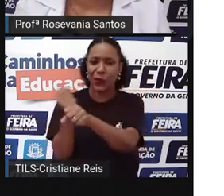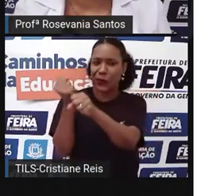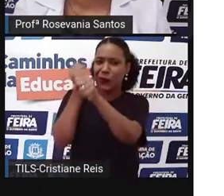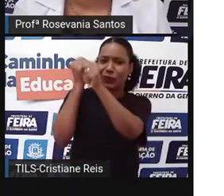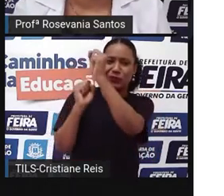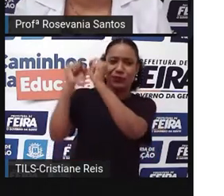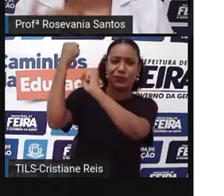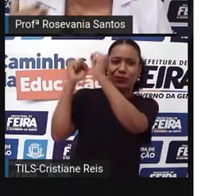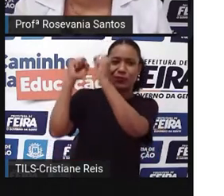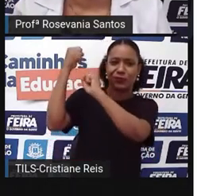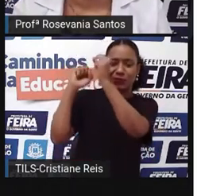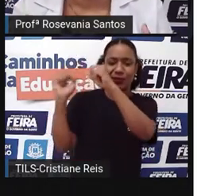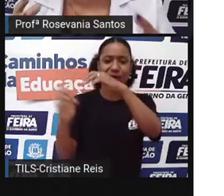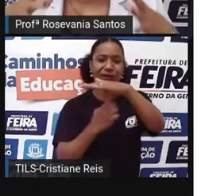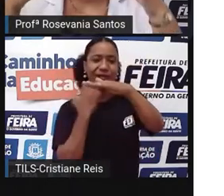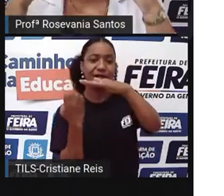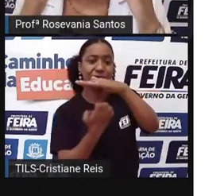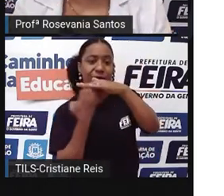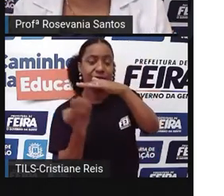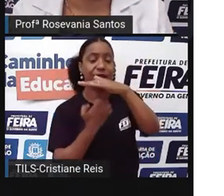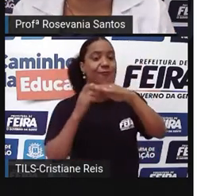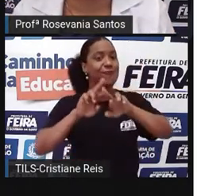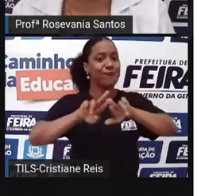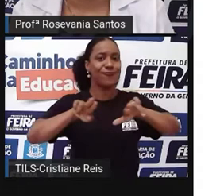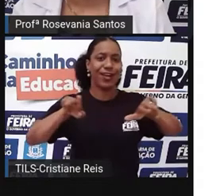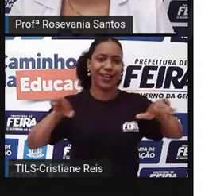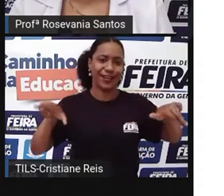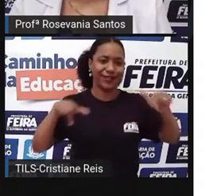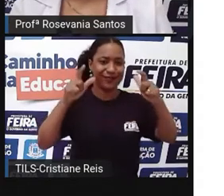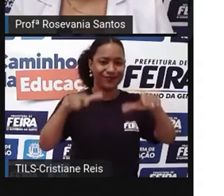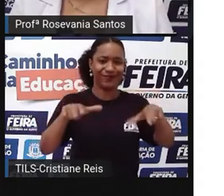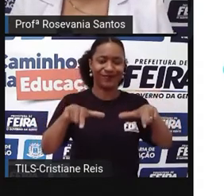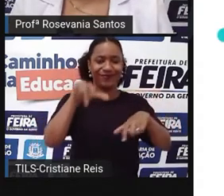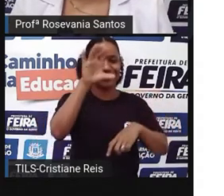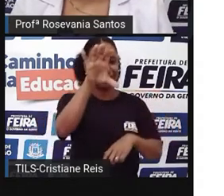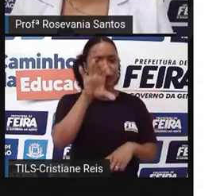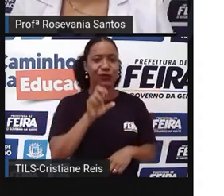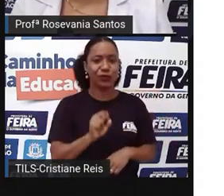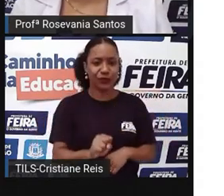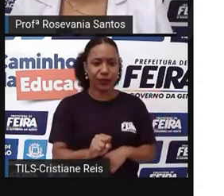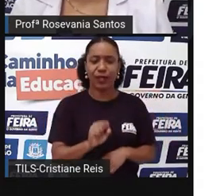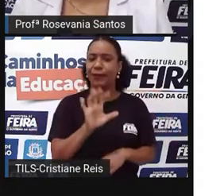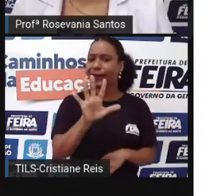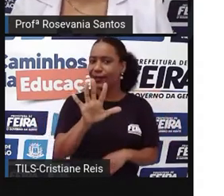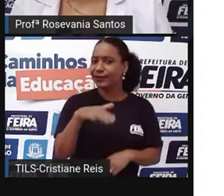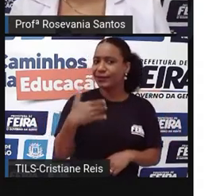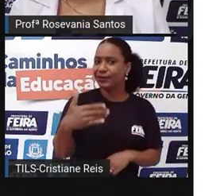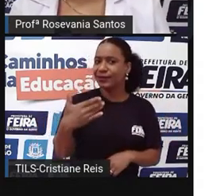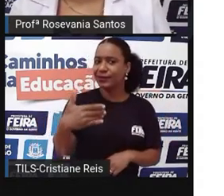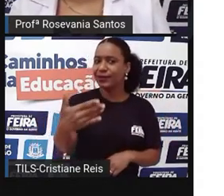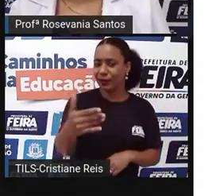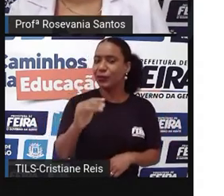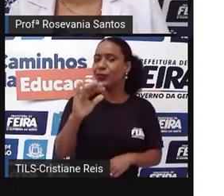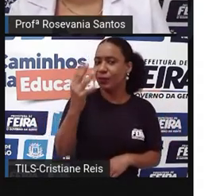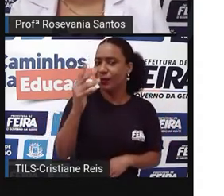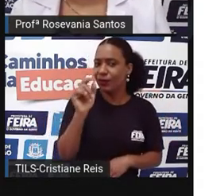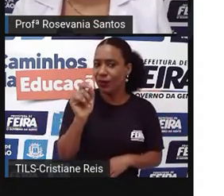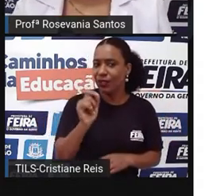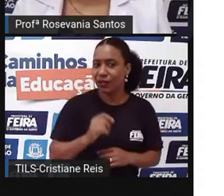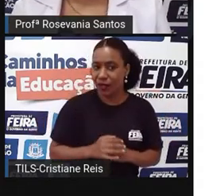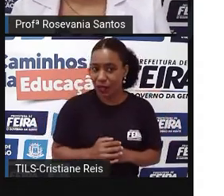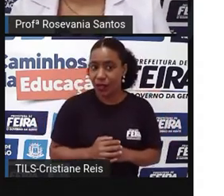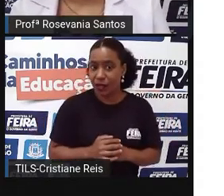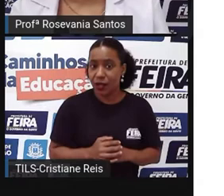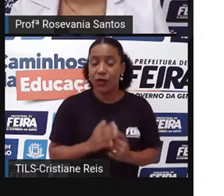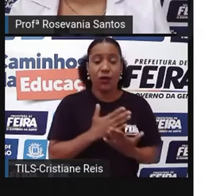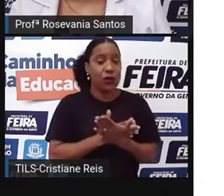fábricas, inicialmente, né, depois as indústrias, para essa região aí. E aí, o que que aconteceu? Começou a ter um desenvolvimento dos